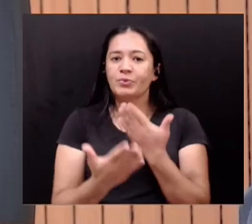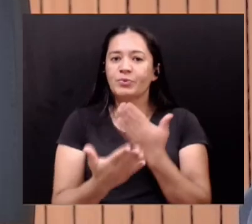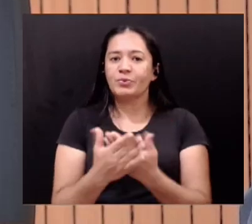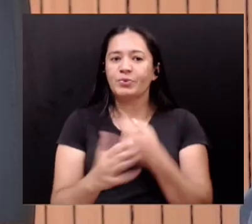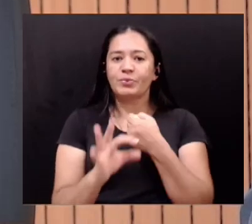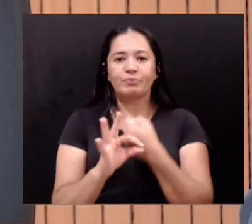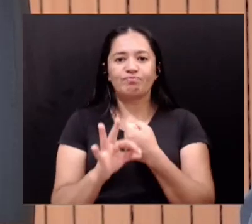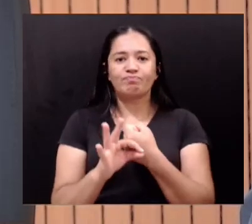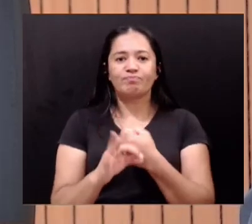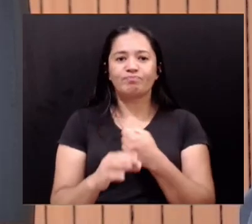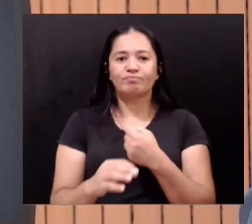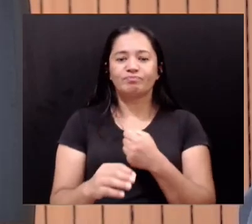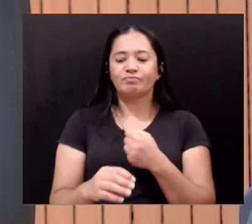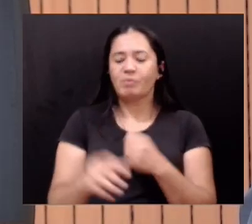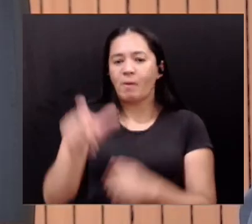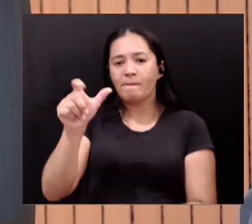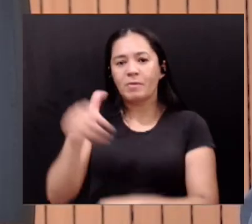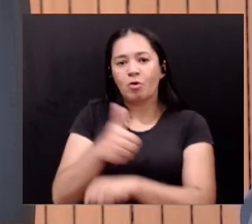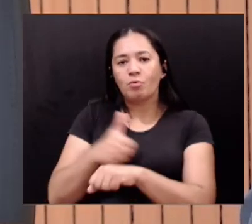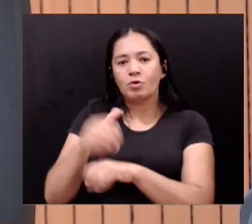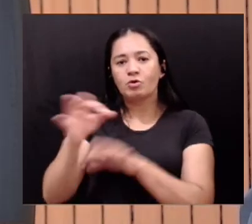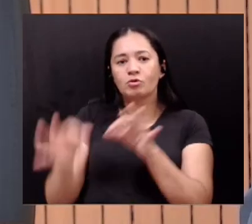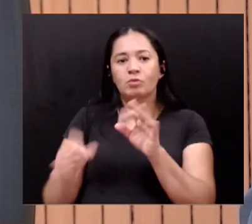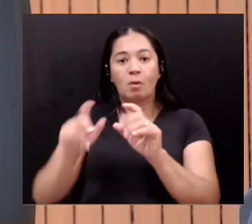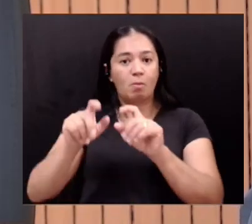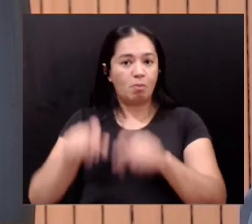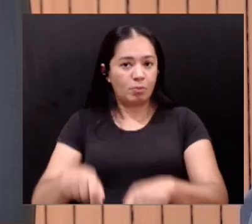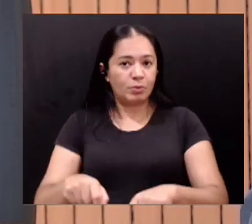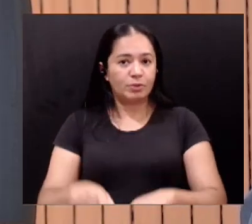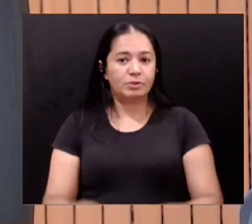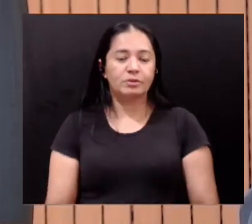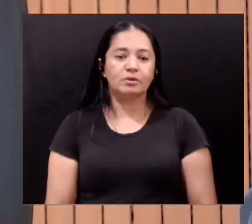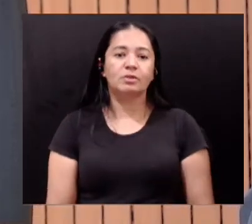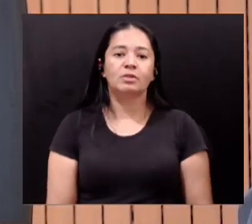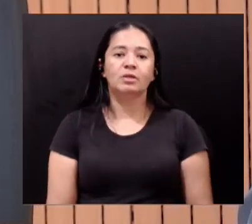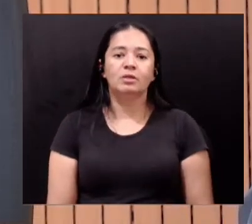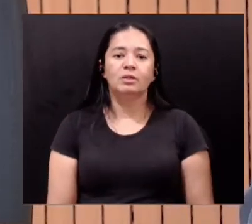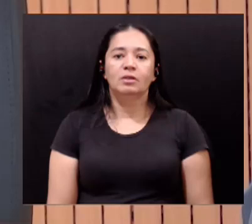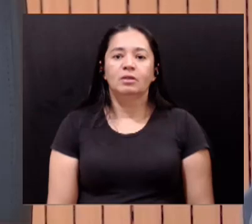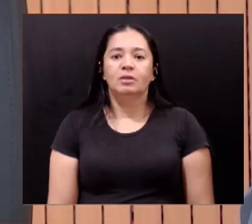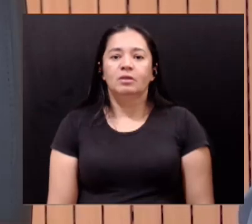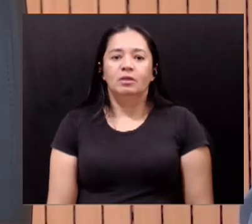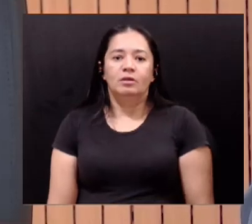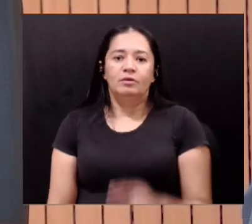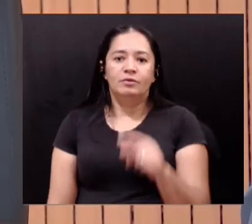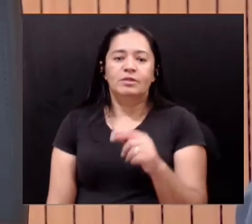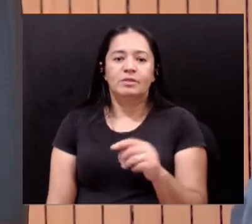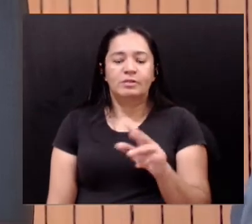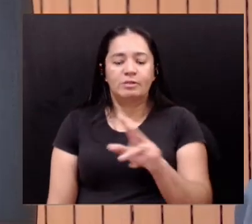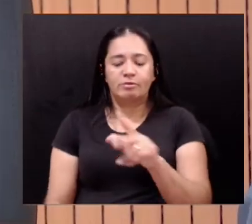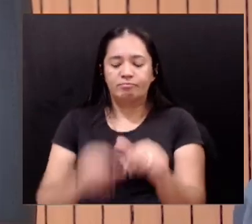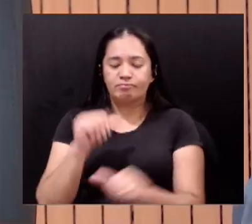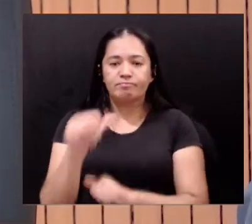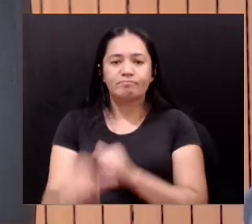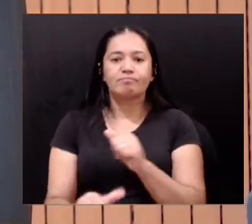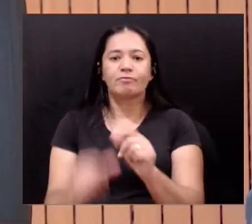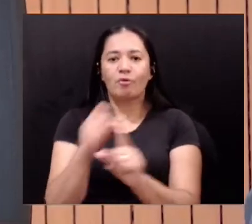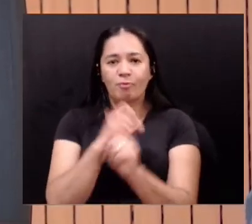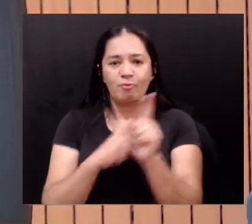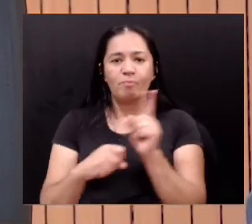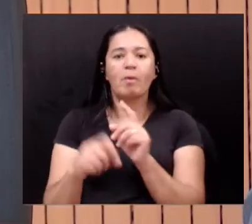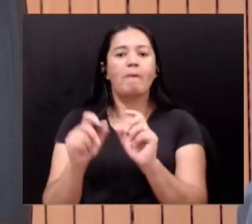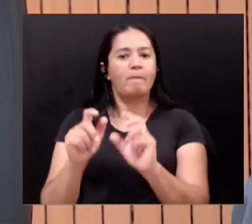jurista, é possível, né? Você fazer transformações sociais